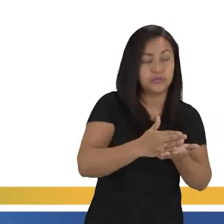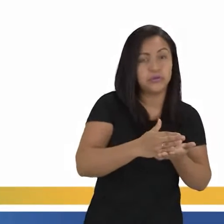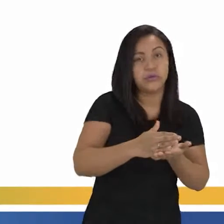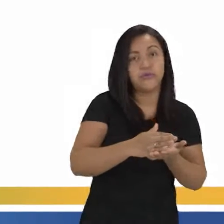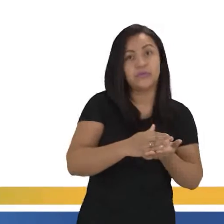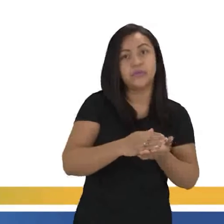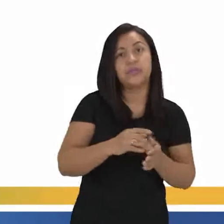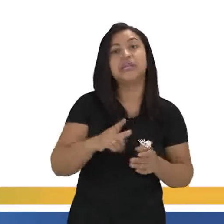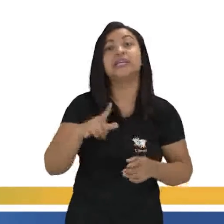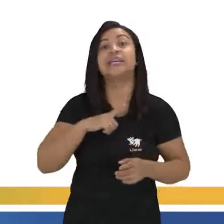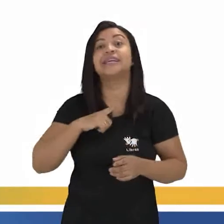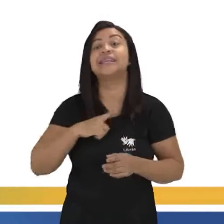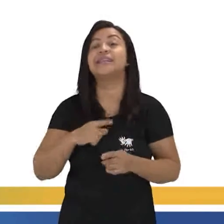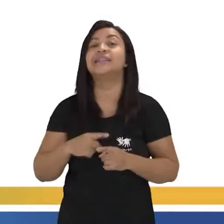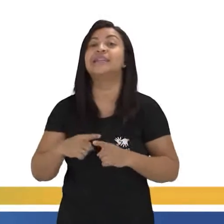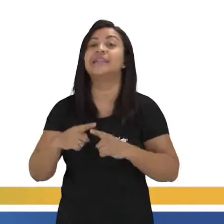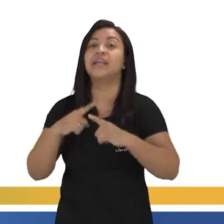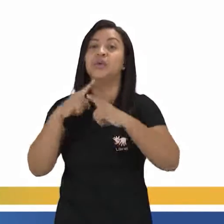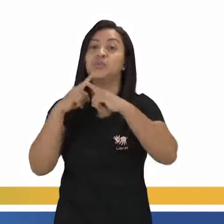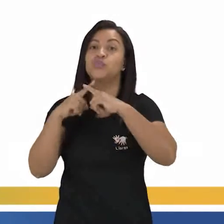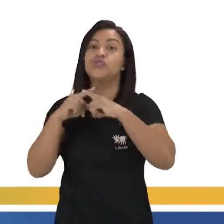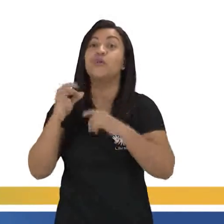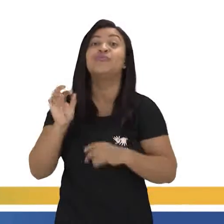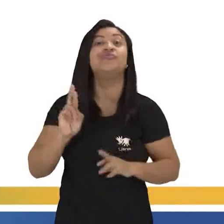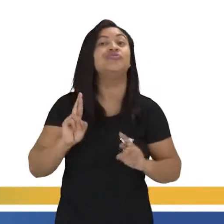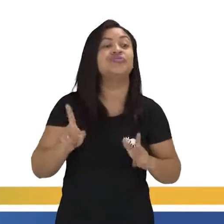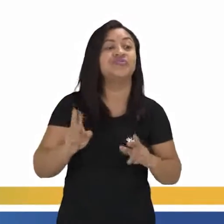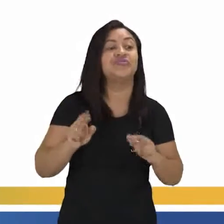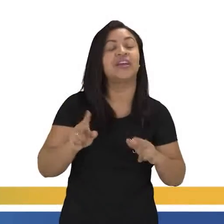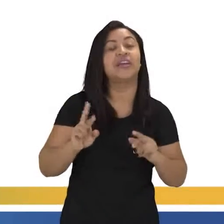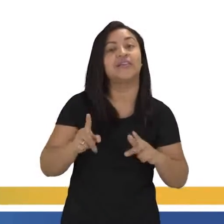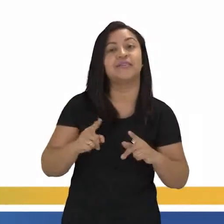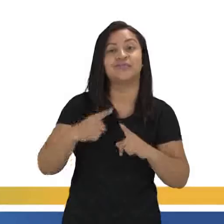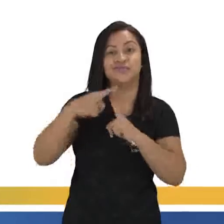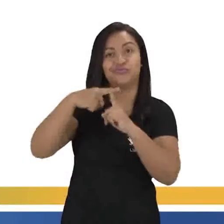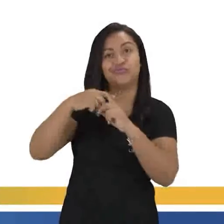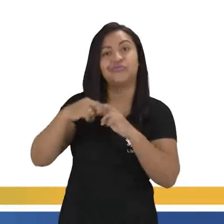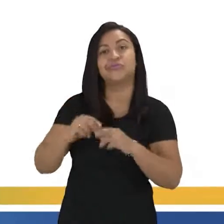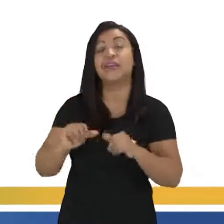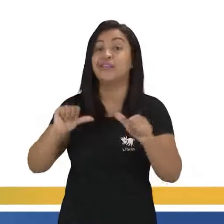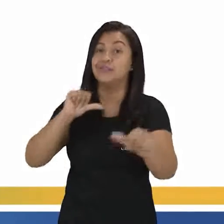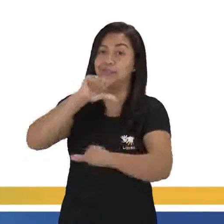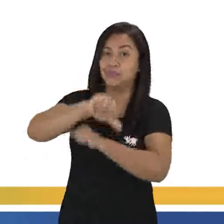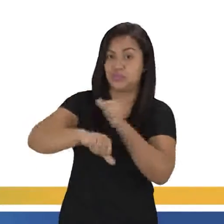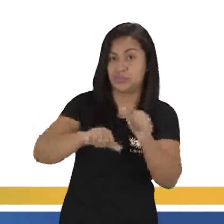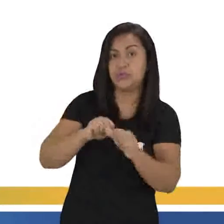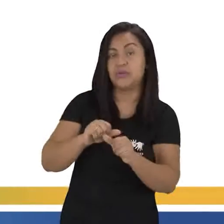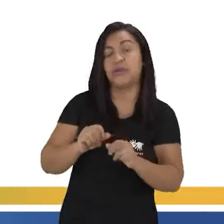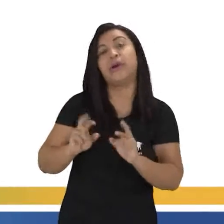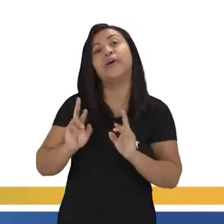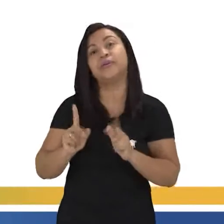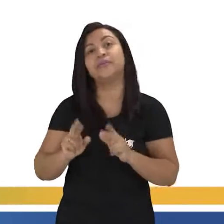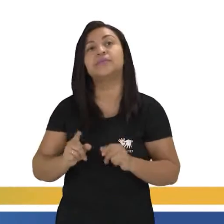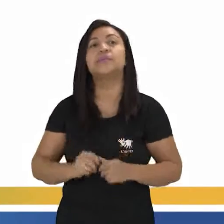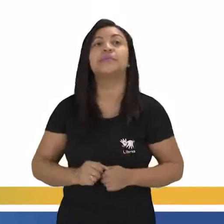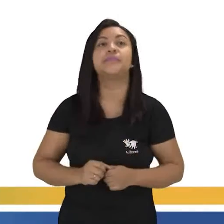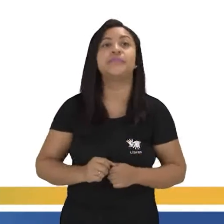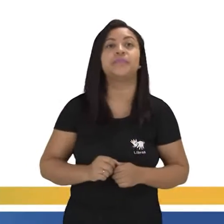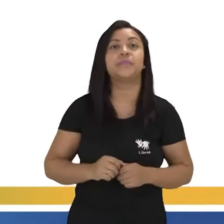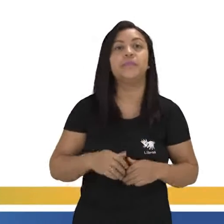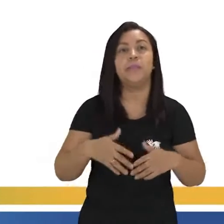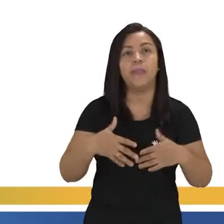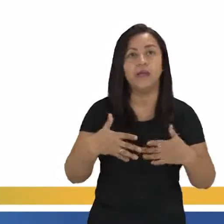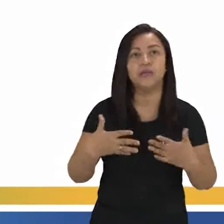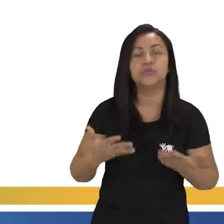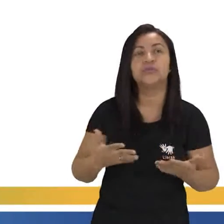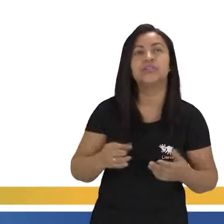ter um sinal diferente, tá? A gente vai verificar depois a inversão desse sinal. Então nós teremos o impulso é